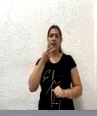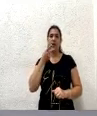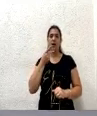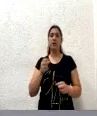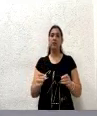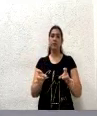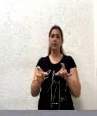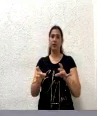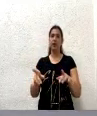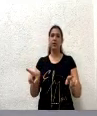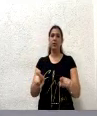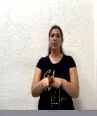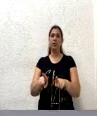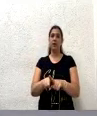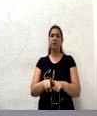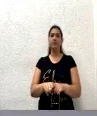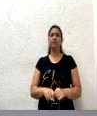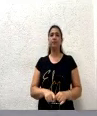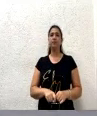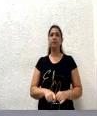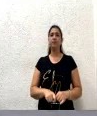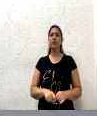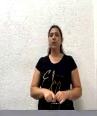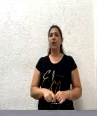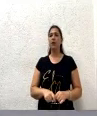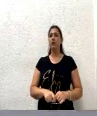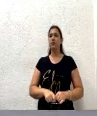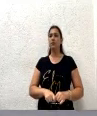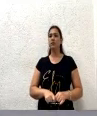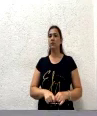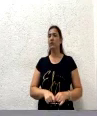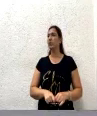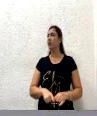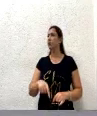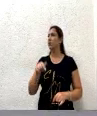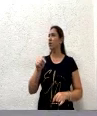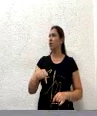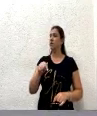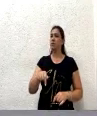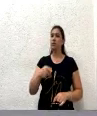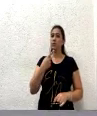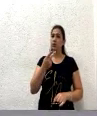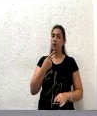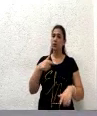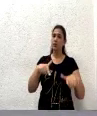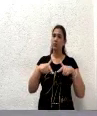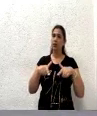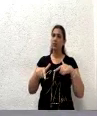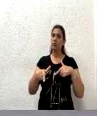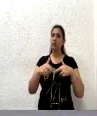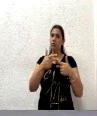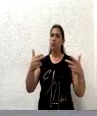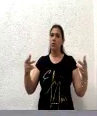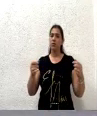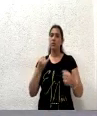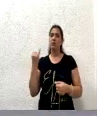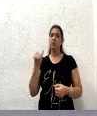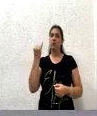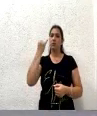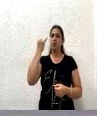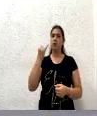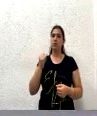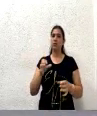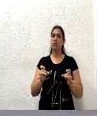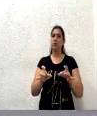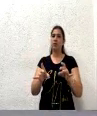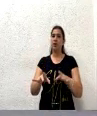consórcio, mas a gente, como o vereador também pontuou, a gente tem exemplos muito positivos, né? Por exemplo, o Parque Ibirapuera é um consórcio